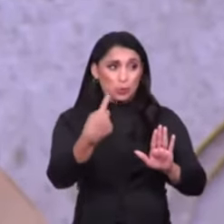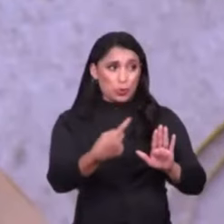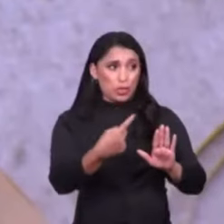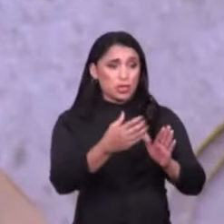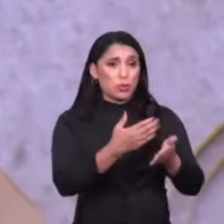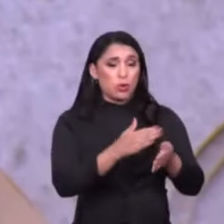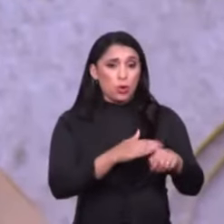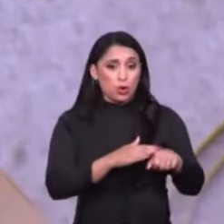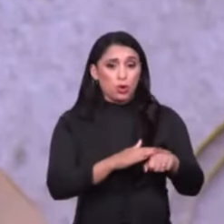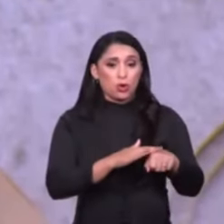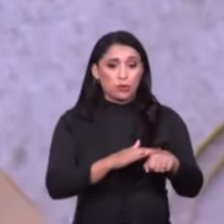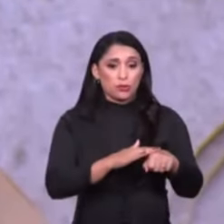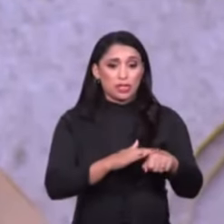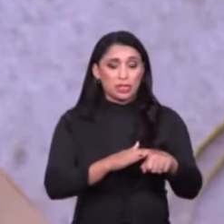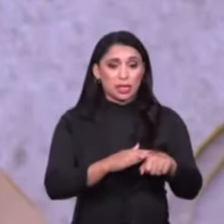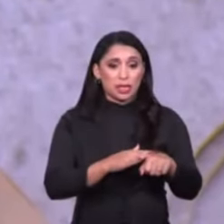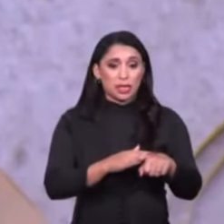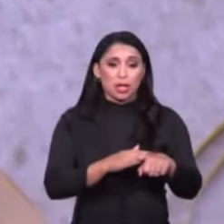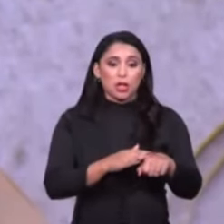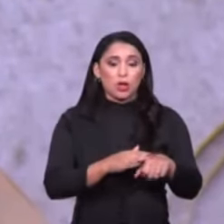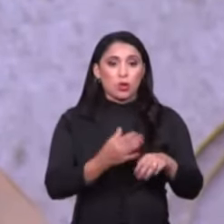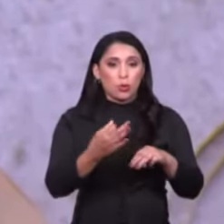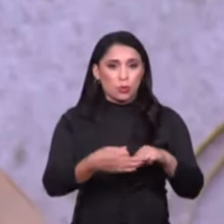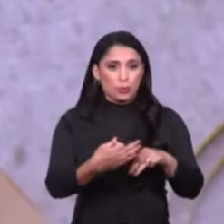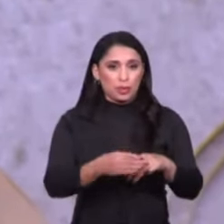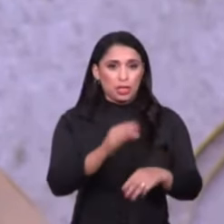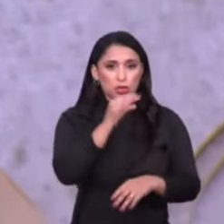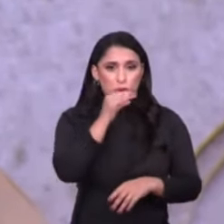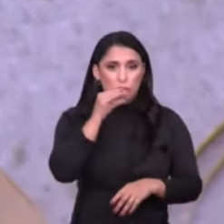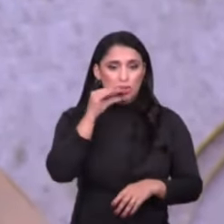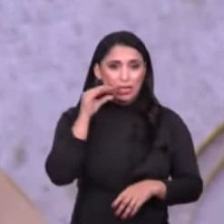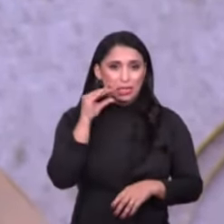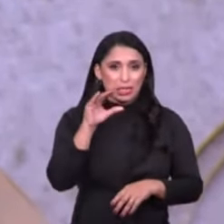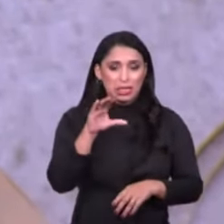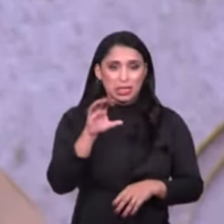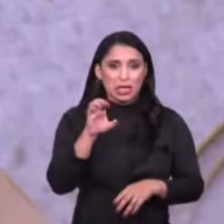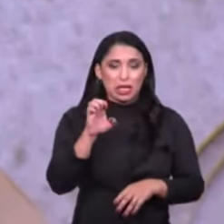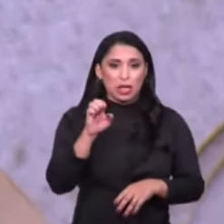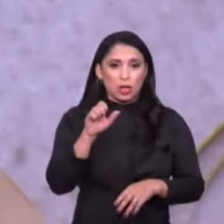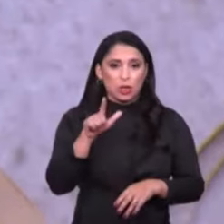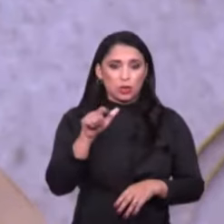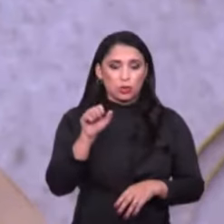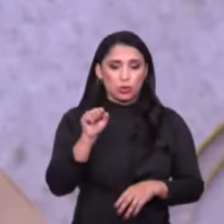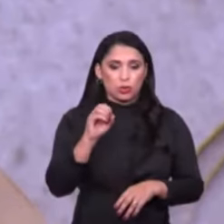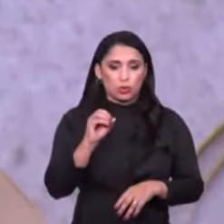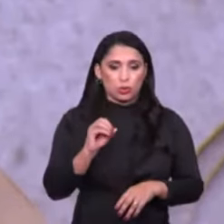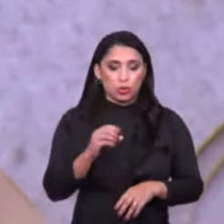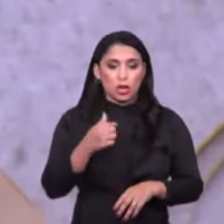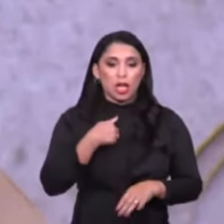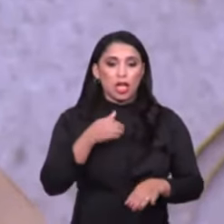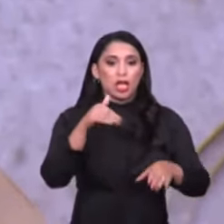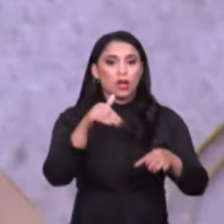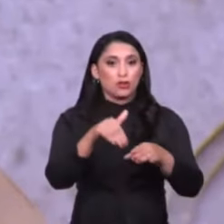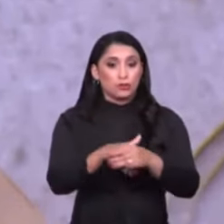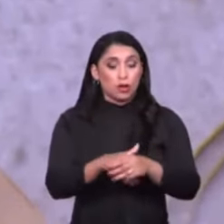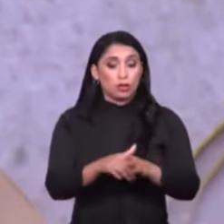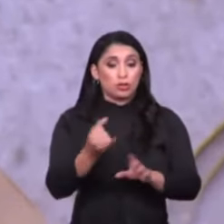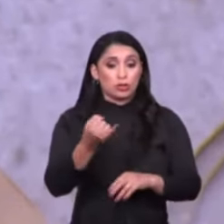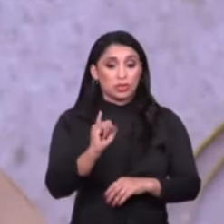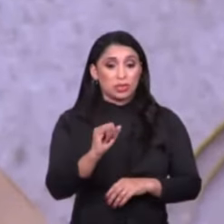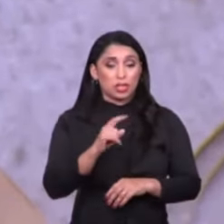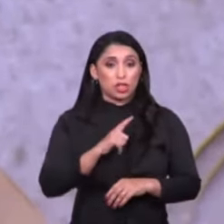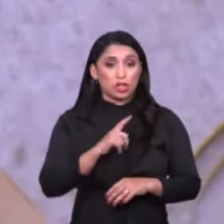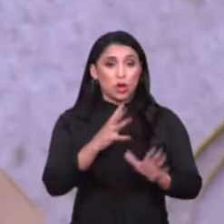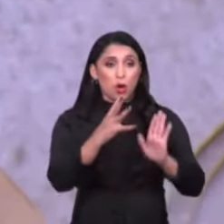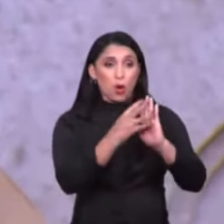ministro querido Celso de Mello, ele me disse: eu acompanharei se seguirmos o modelo de